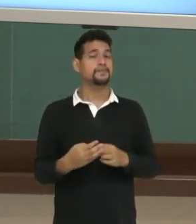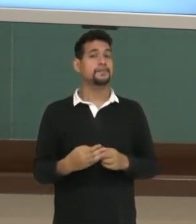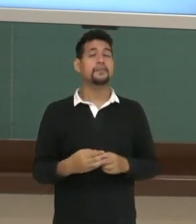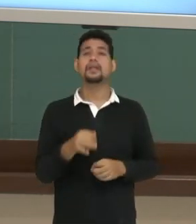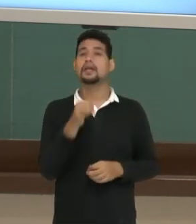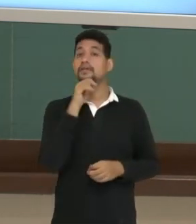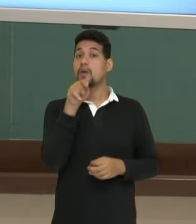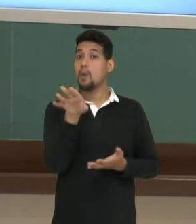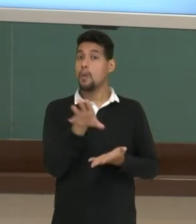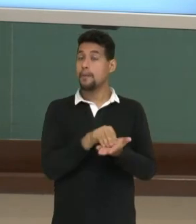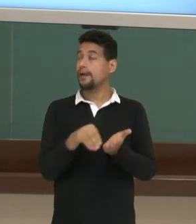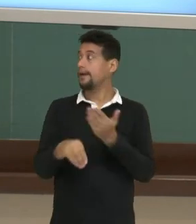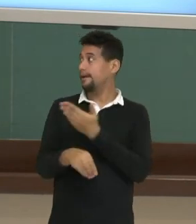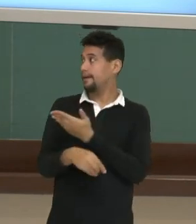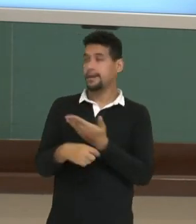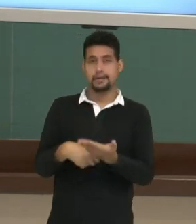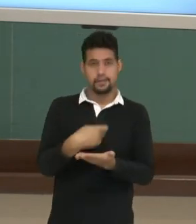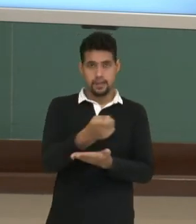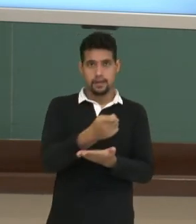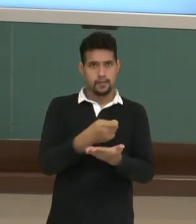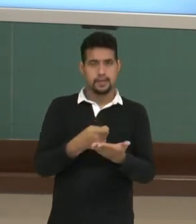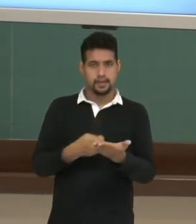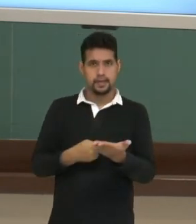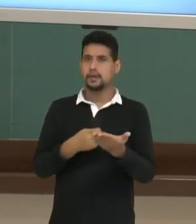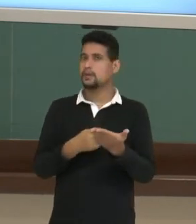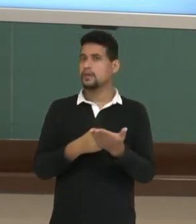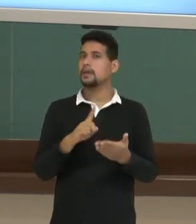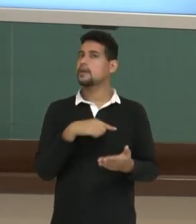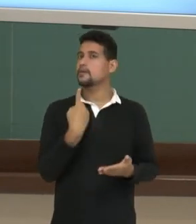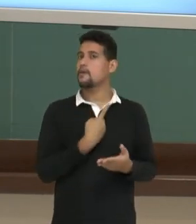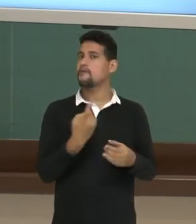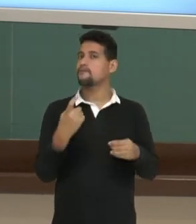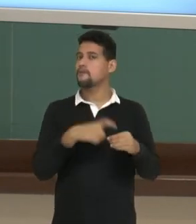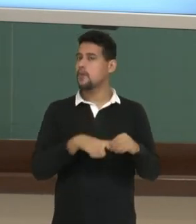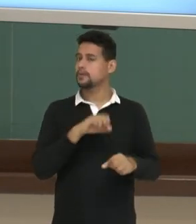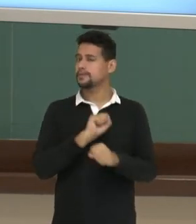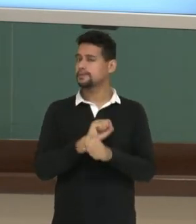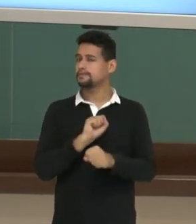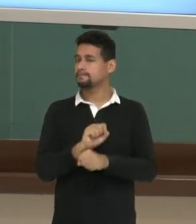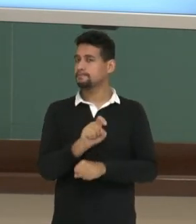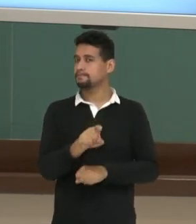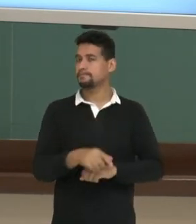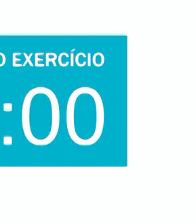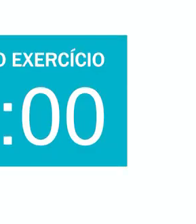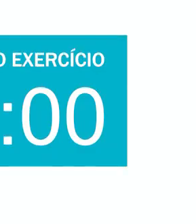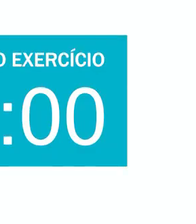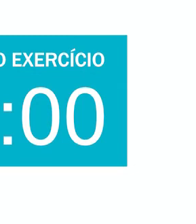vocês vão copiar essa questão no caderno de vocês e nós voltamos com a correção.